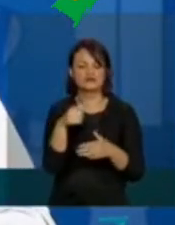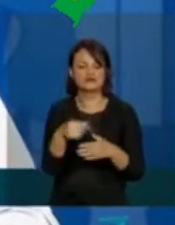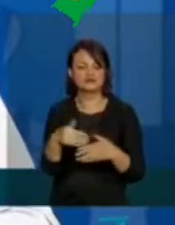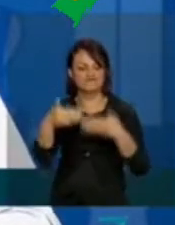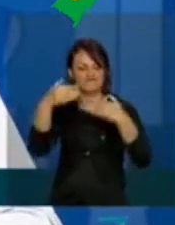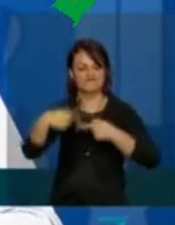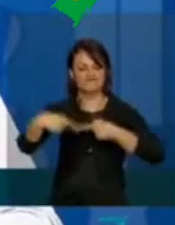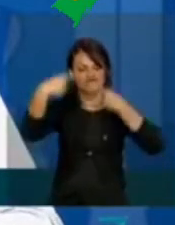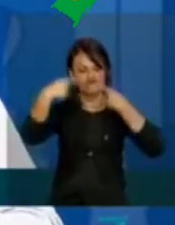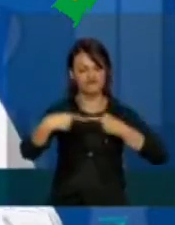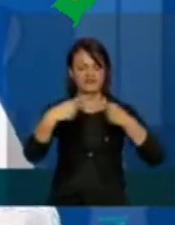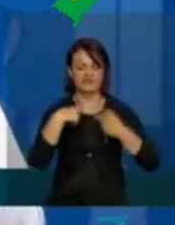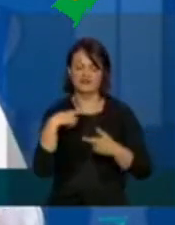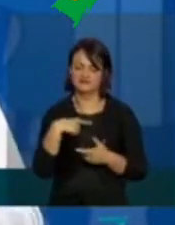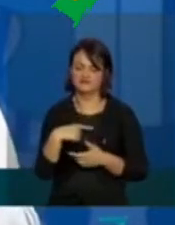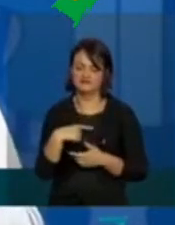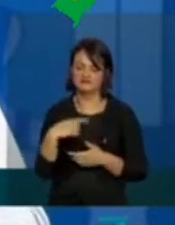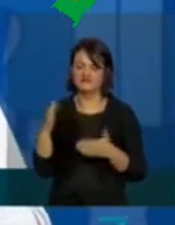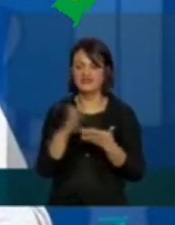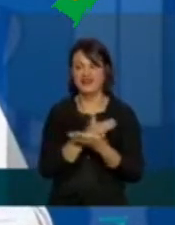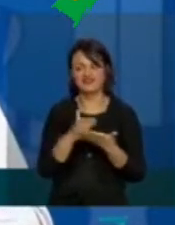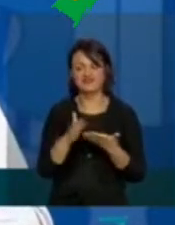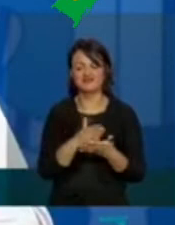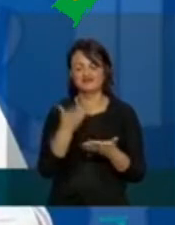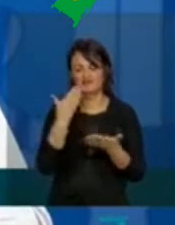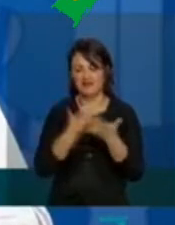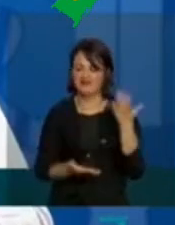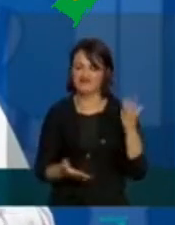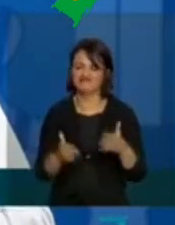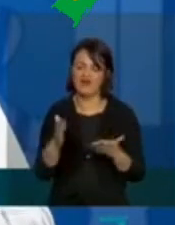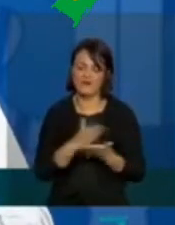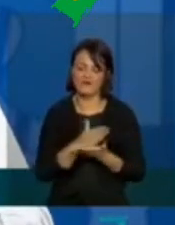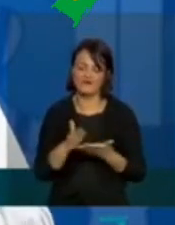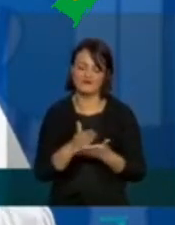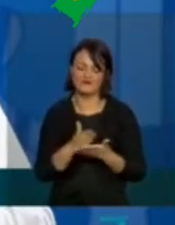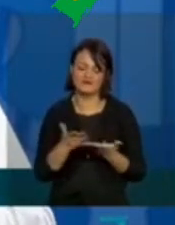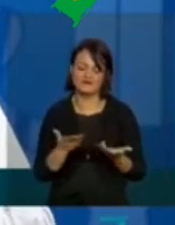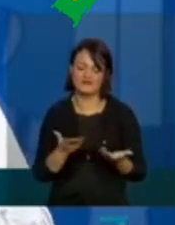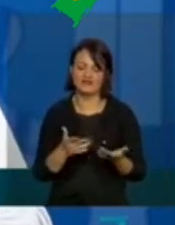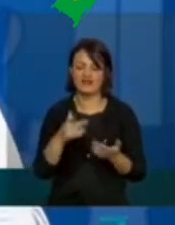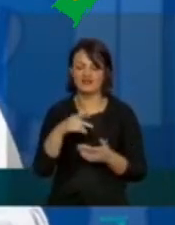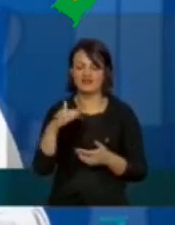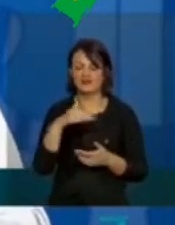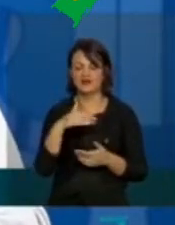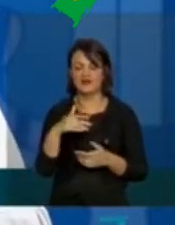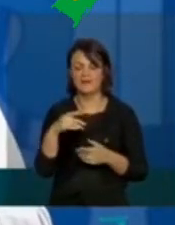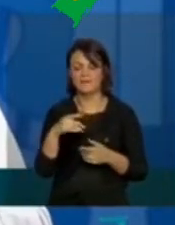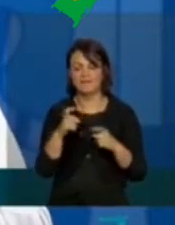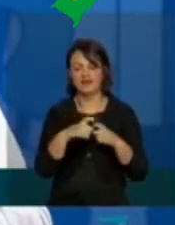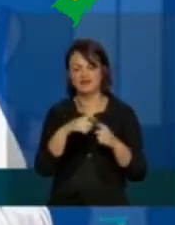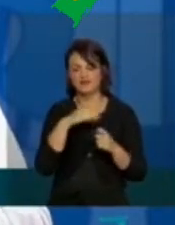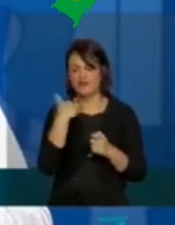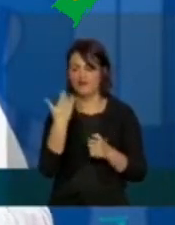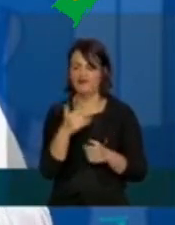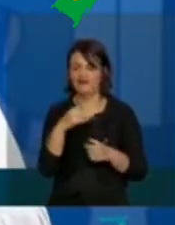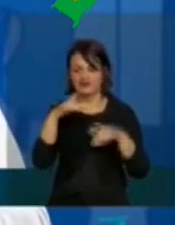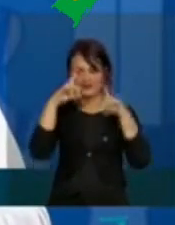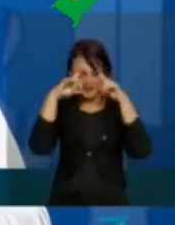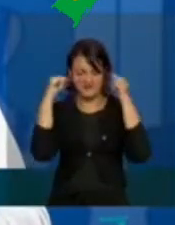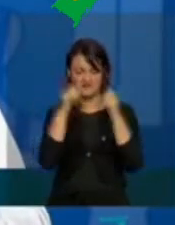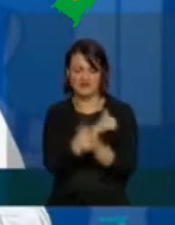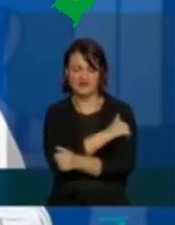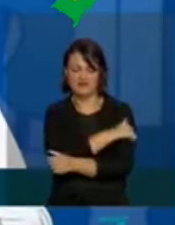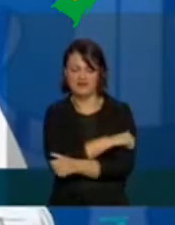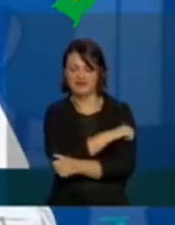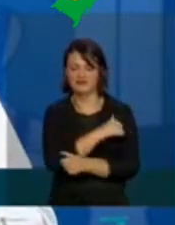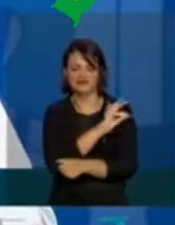de frente, às vezes perdendo, né? Cada vez que a gente vê uma nota de óbito de um médico, de uma enfermeira, de um técnico